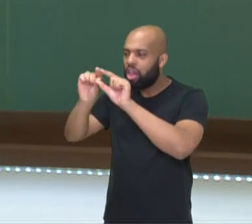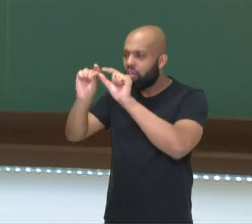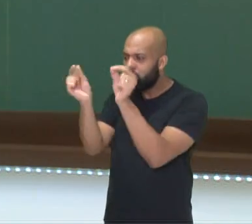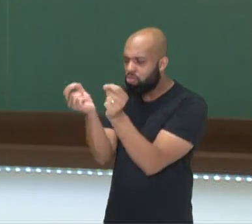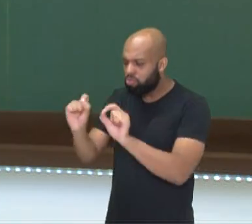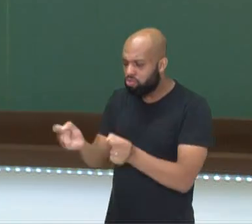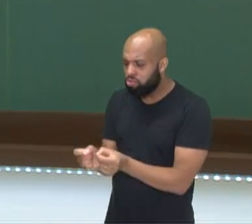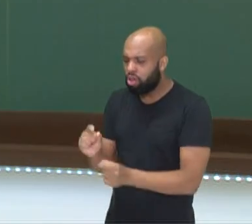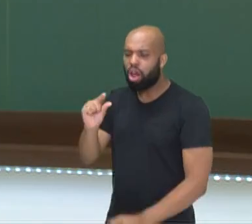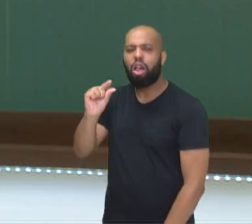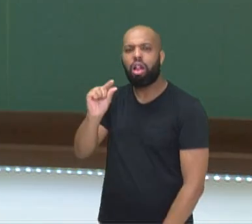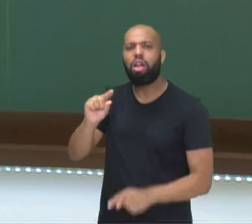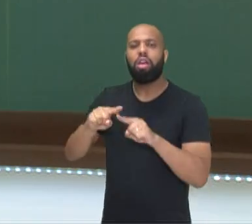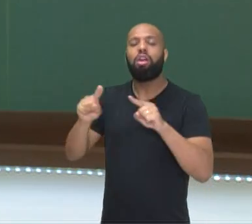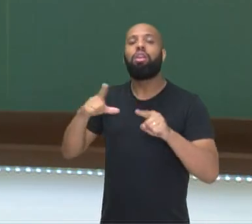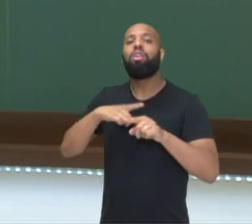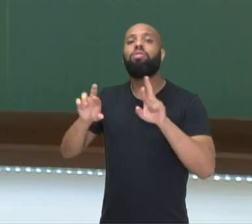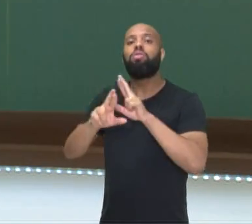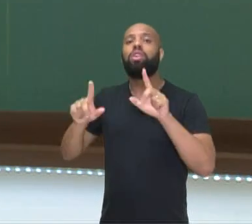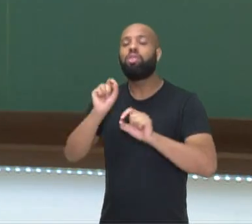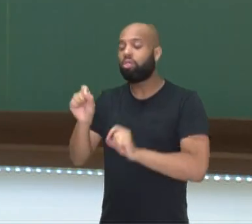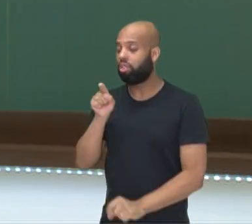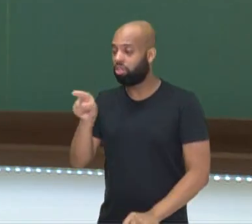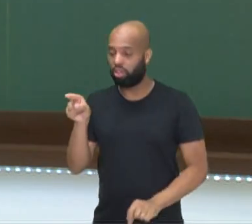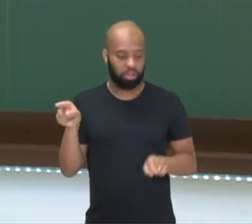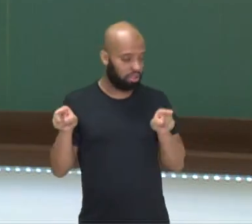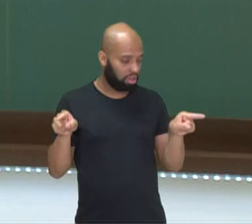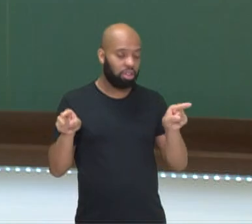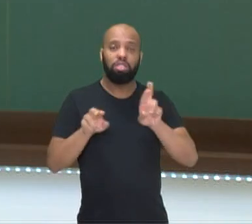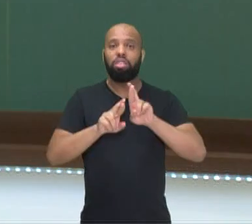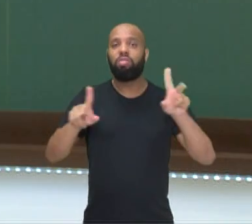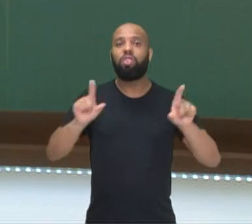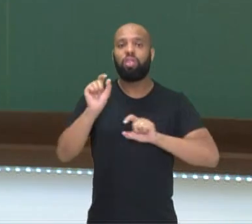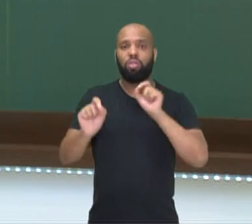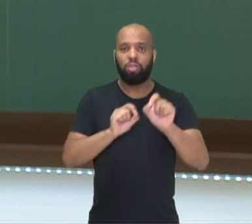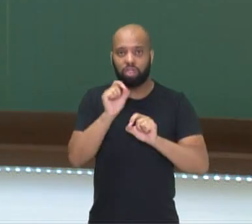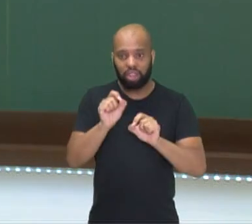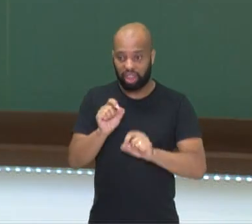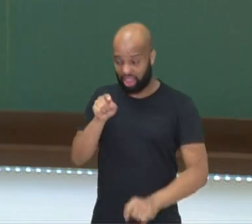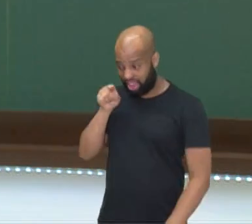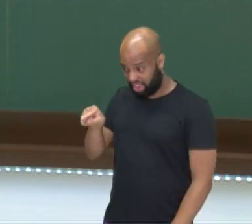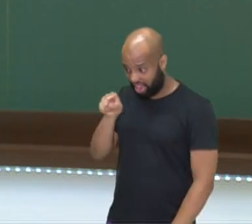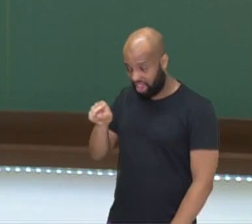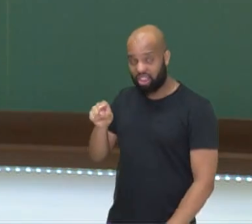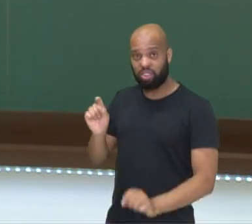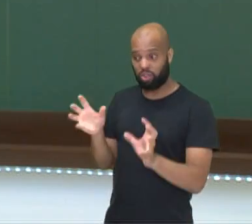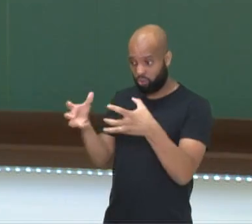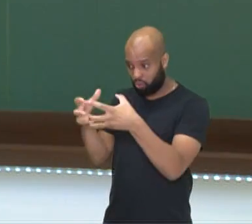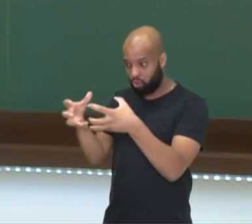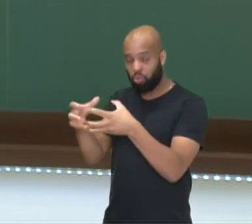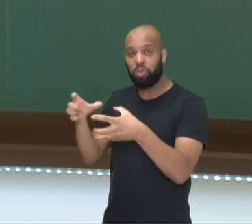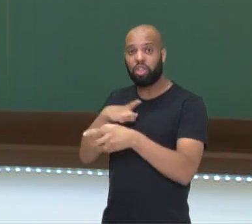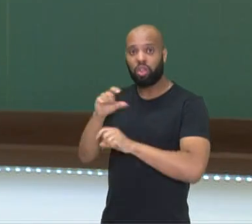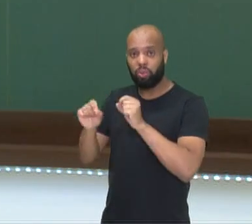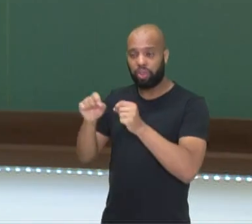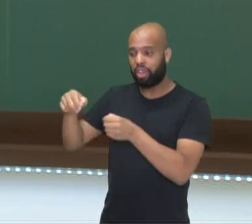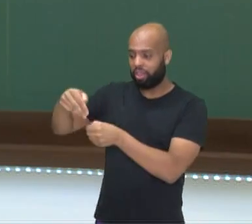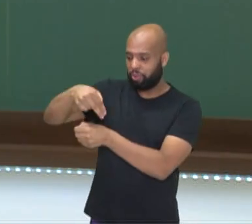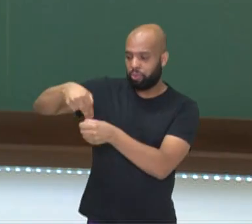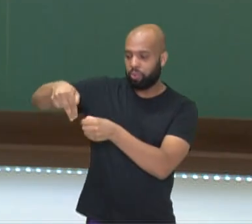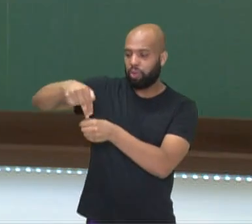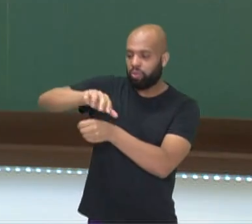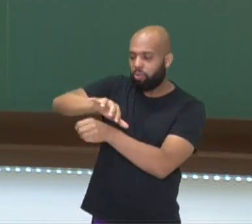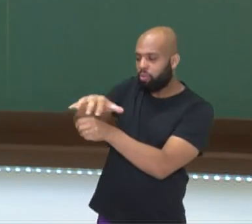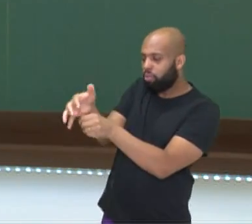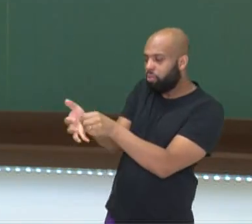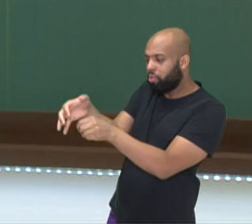microscópicos. A diferença desses organismos é que eles têm a presença daquela membrana nuclear, a carioteca,